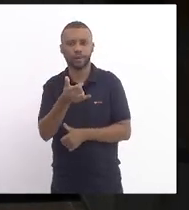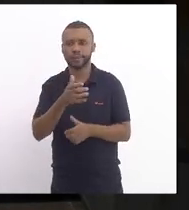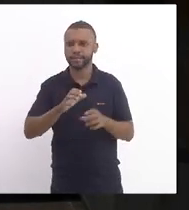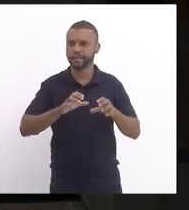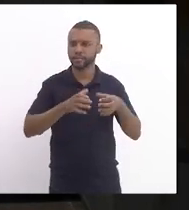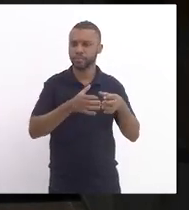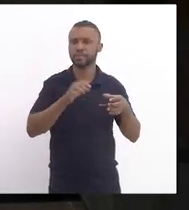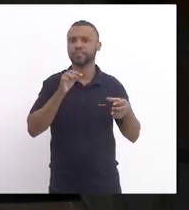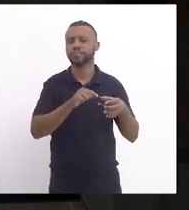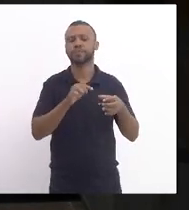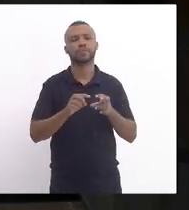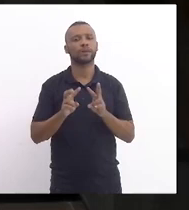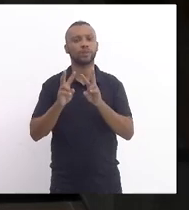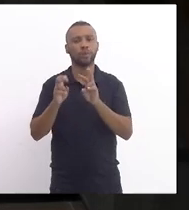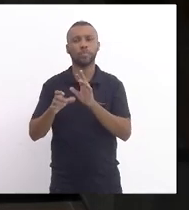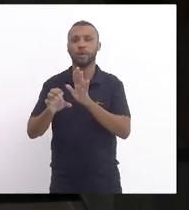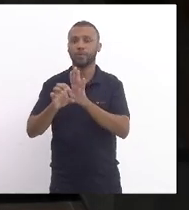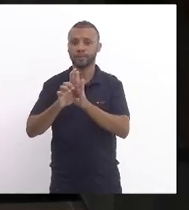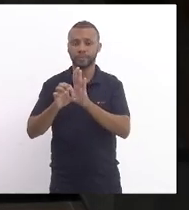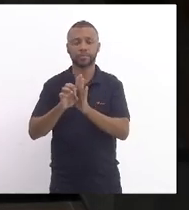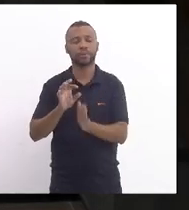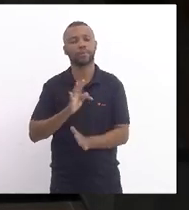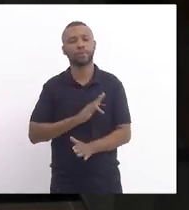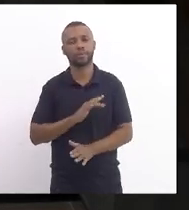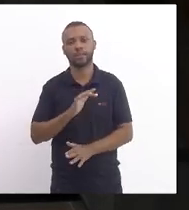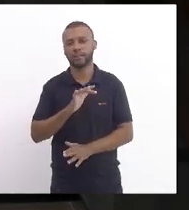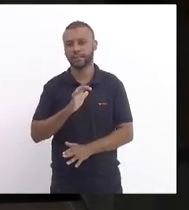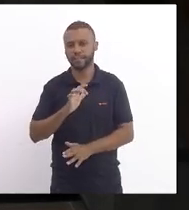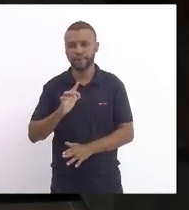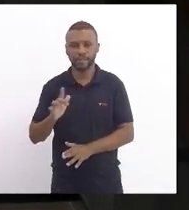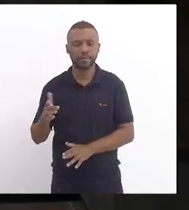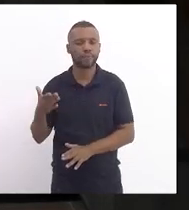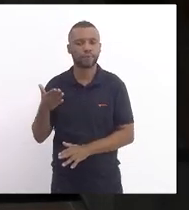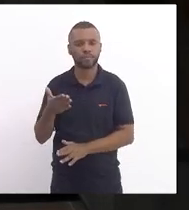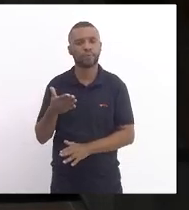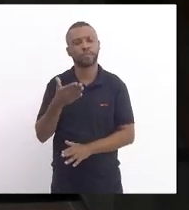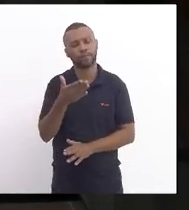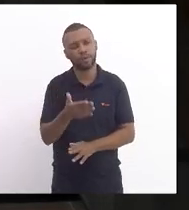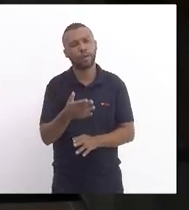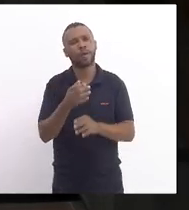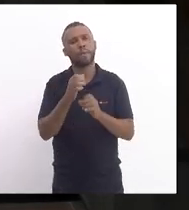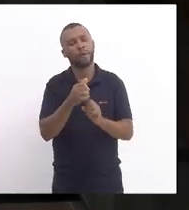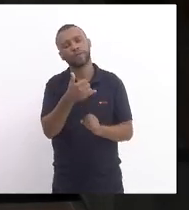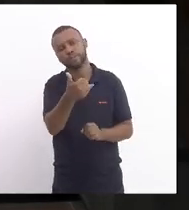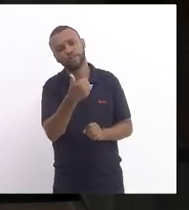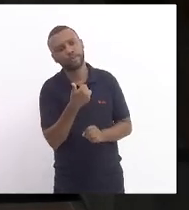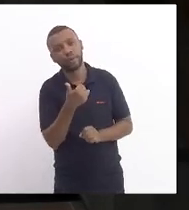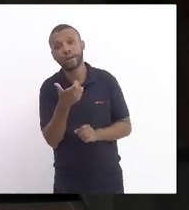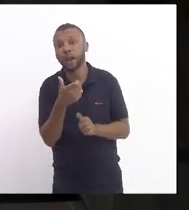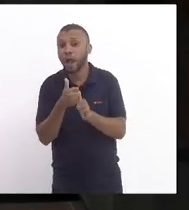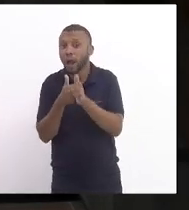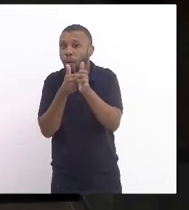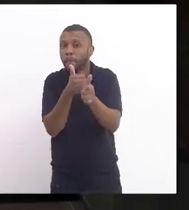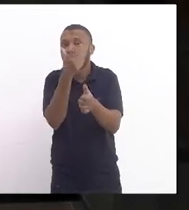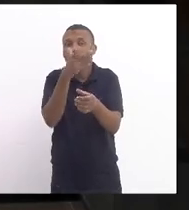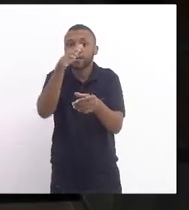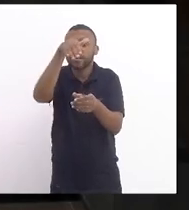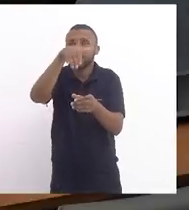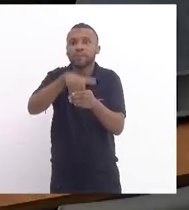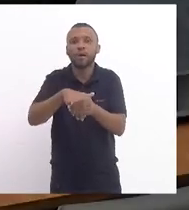em relação o estatuto da Polícia Civil né como a senhora me informa porque eu quero a comprar o seu